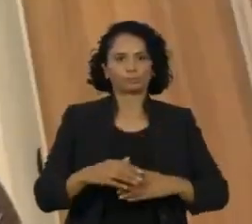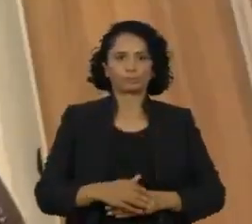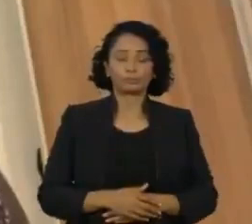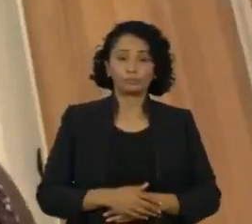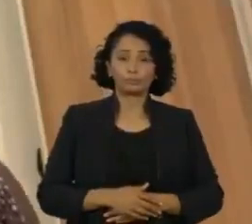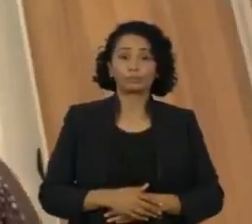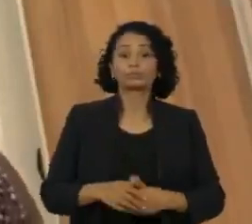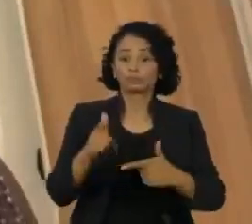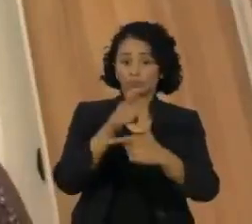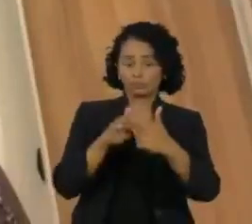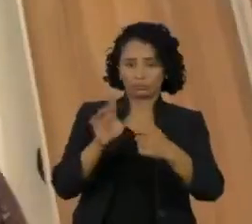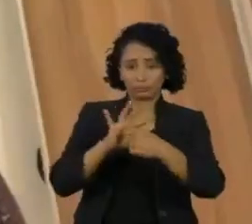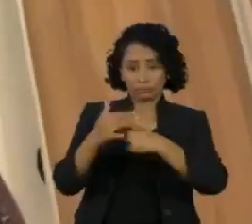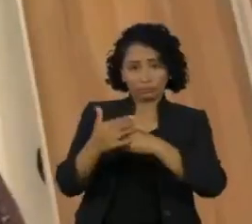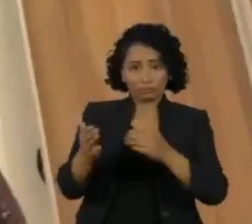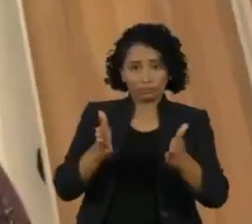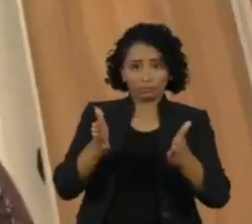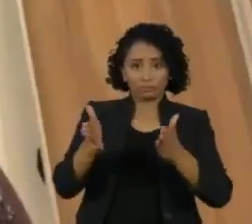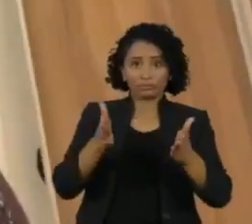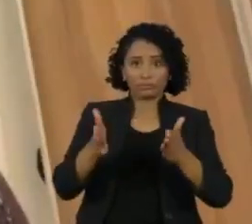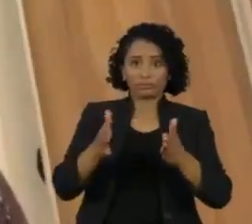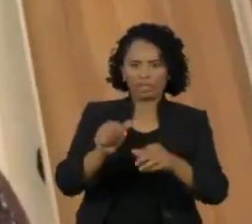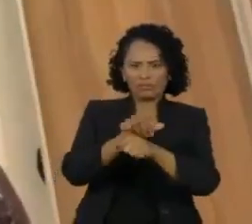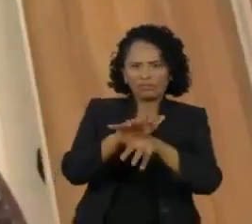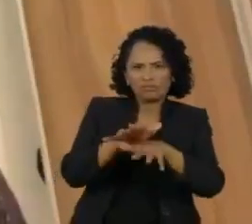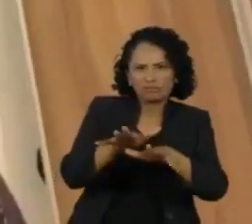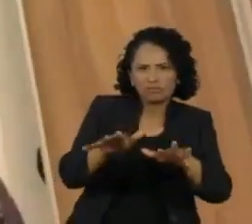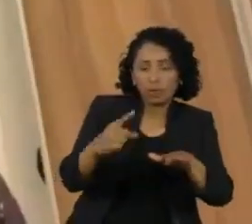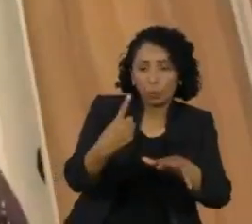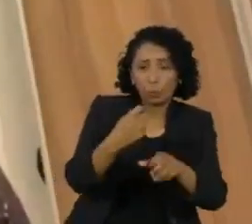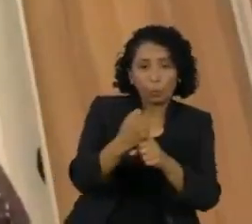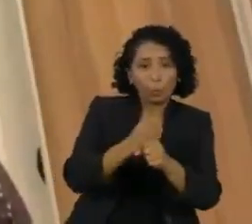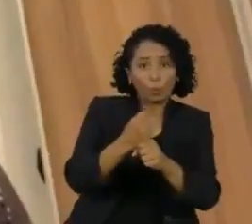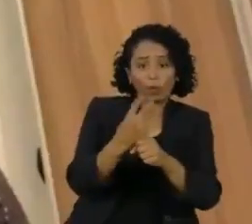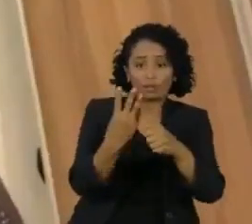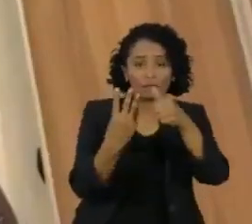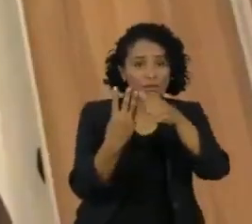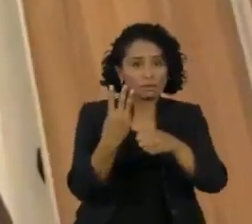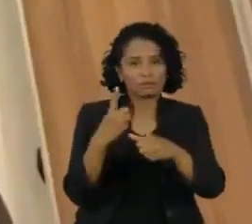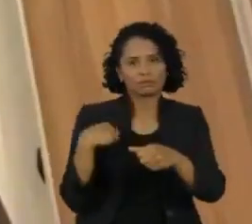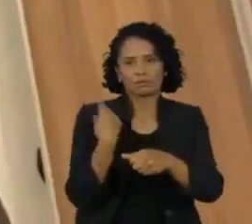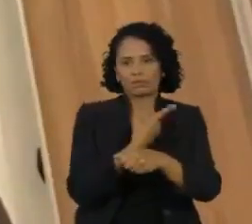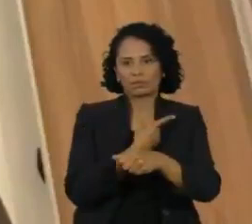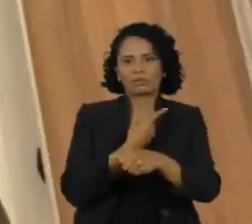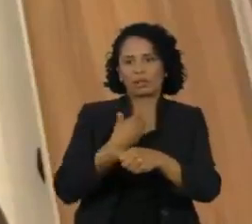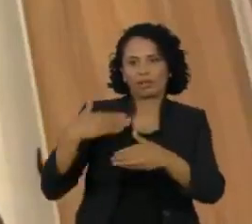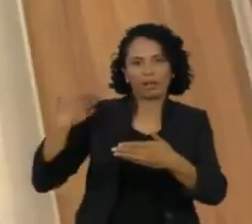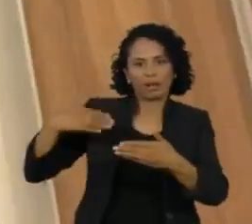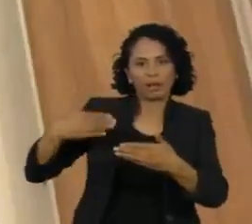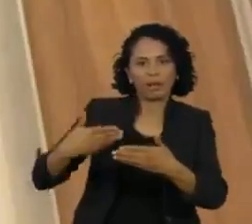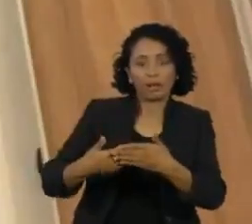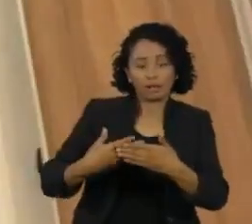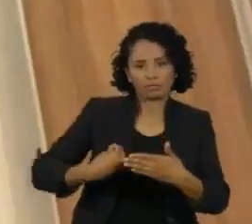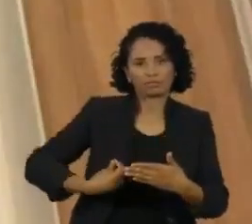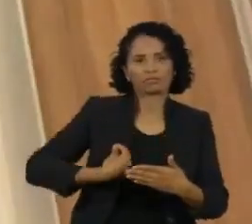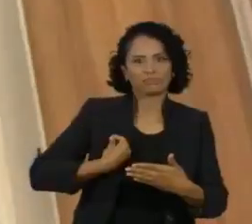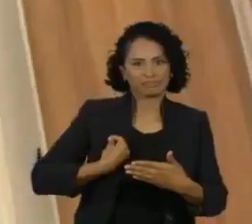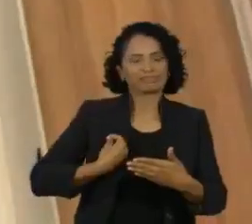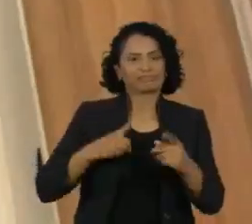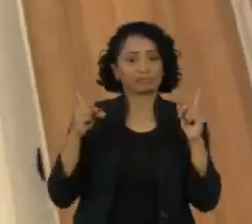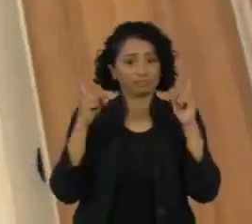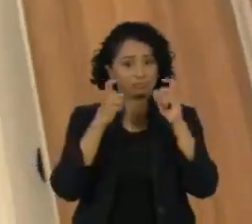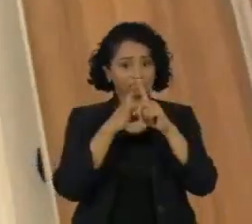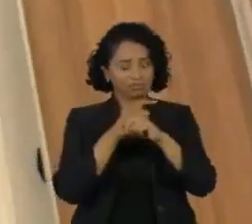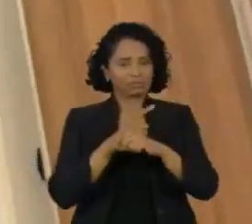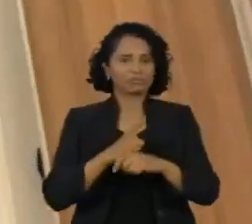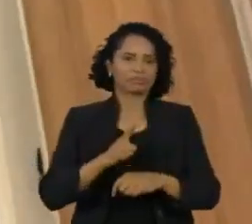que é o assunto do momento, né? Tem 1 ano e 3 meses que a gente está vivendo essa realidade, tem uma relação tanto